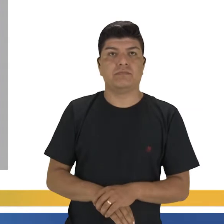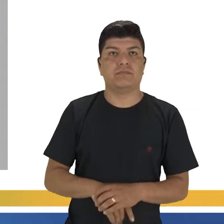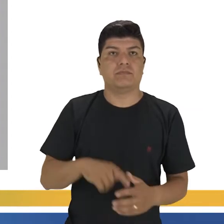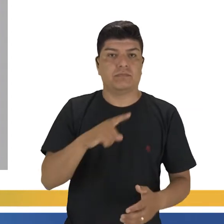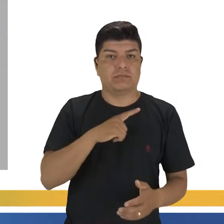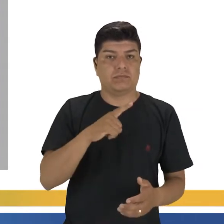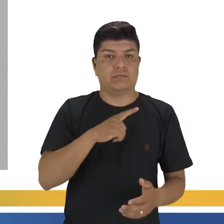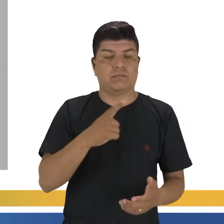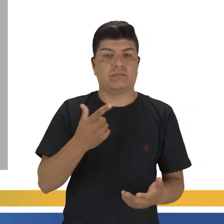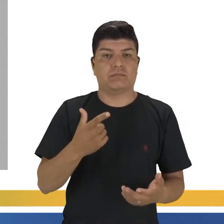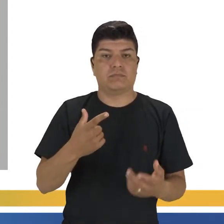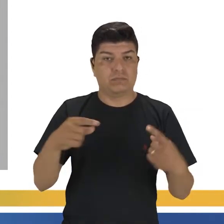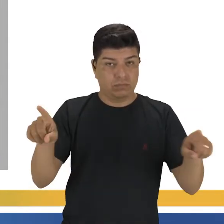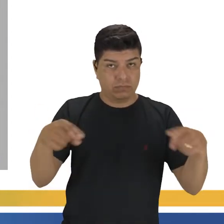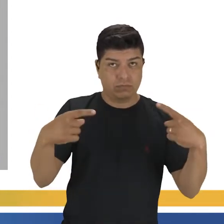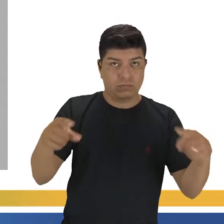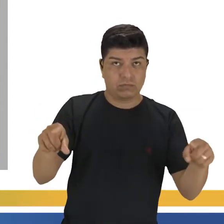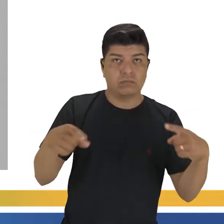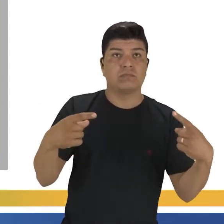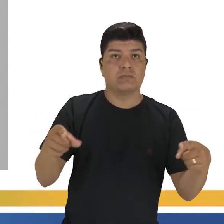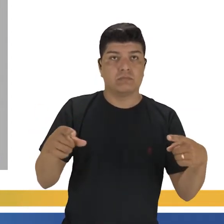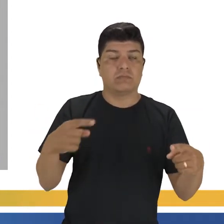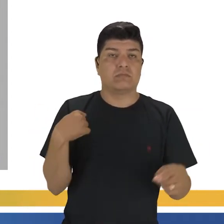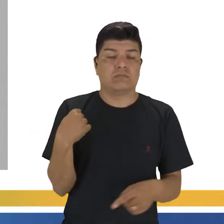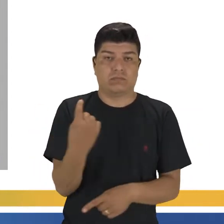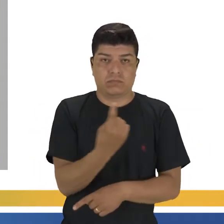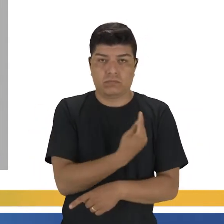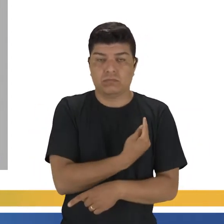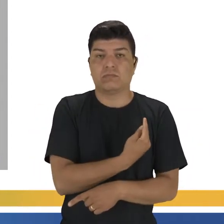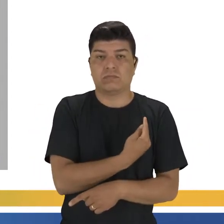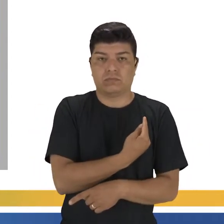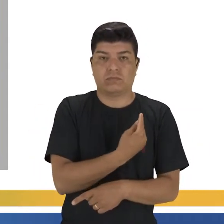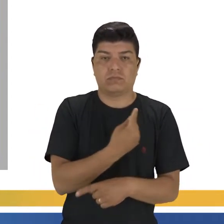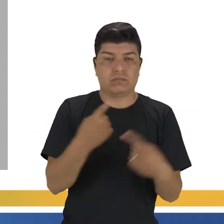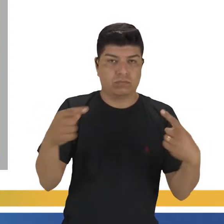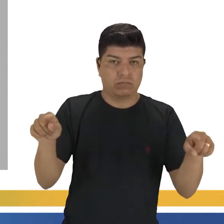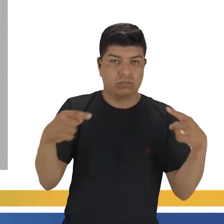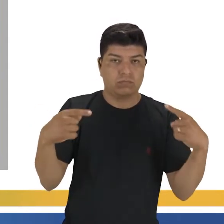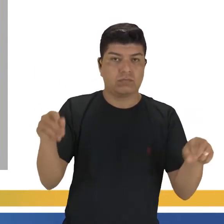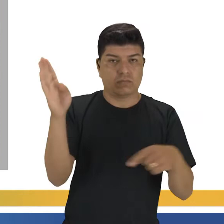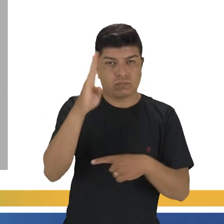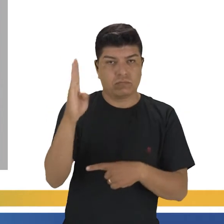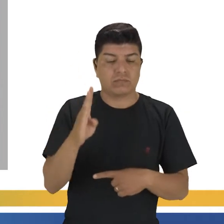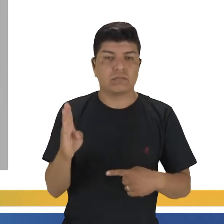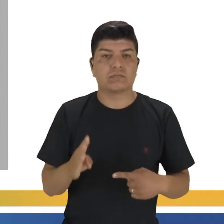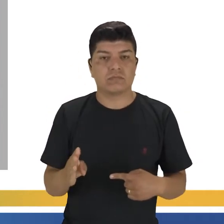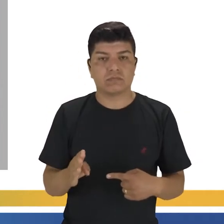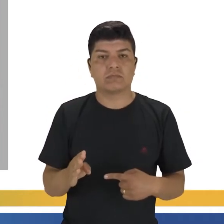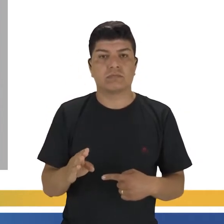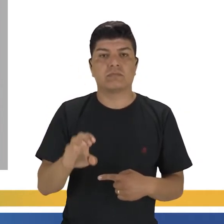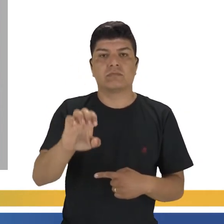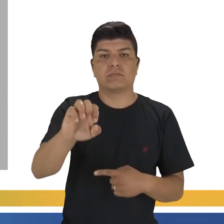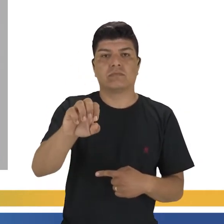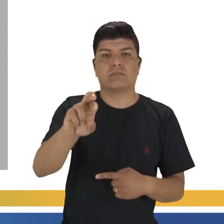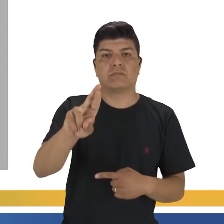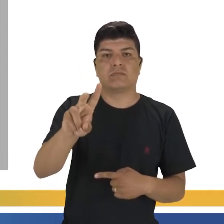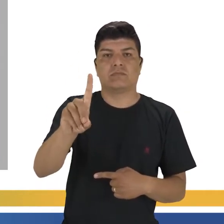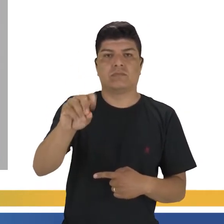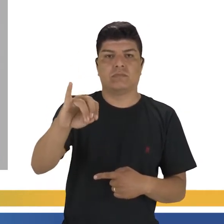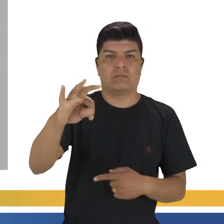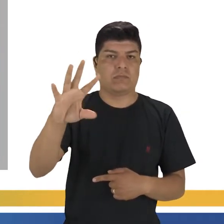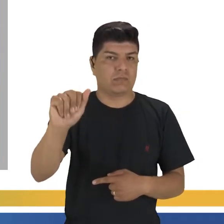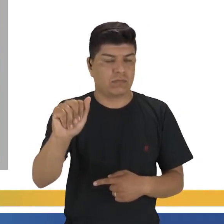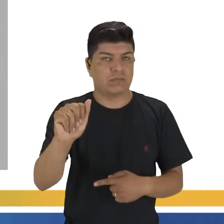é um clássico da nossa música, né, erudita,